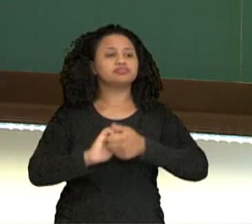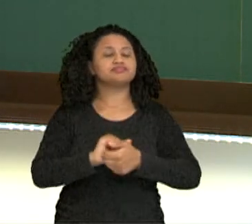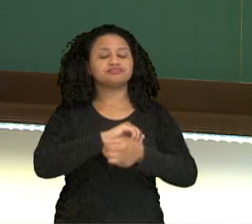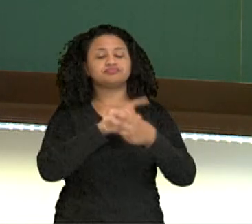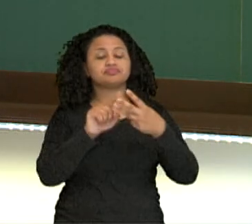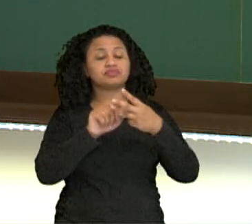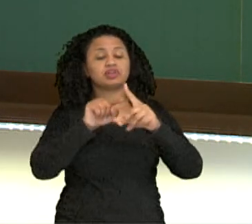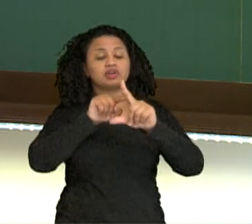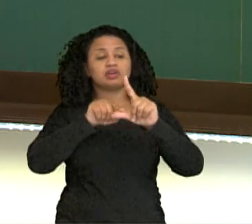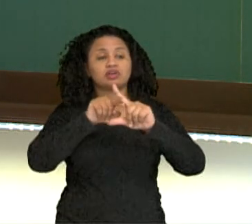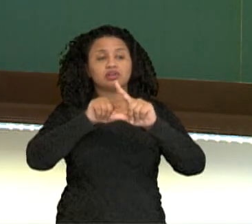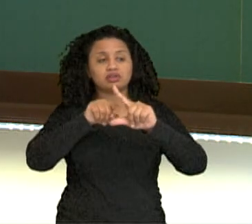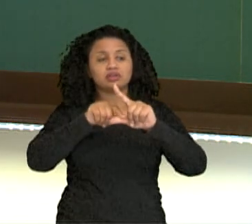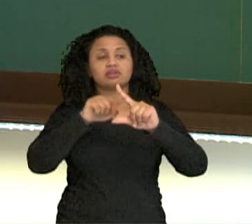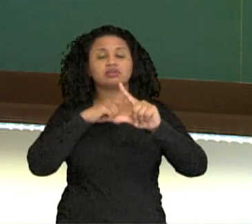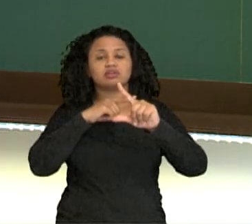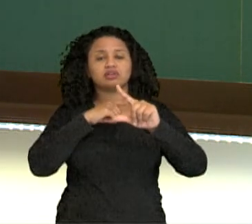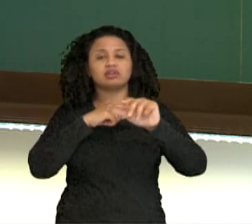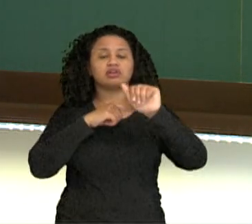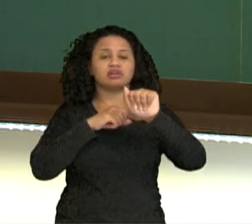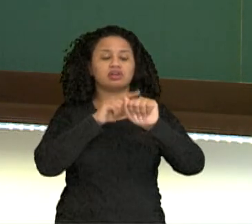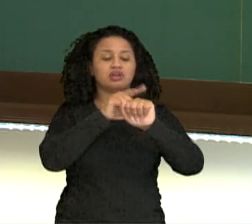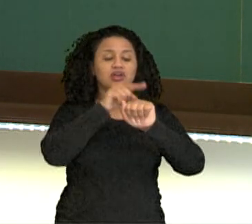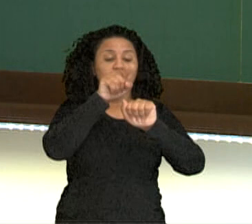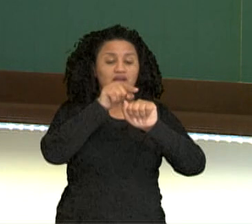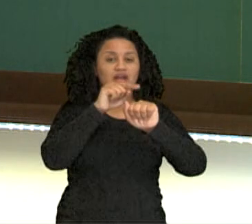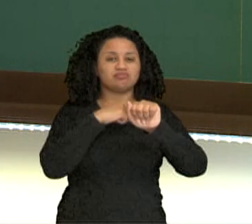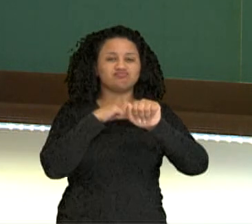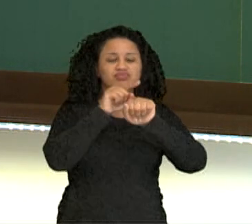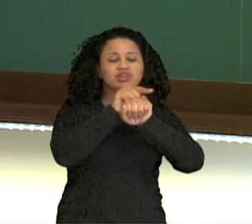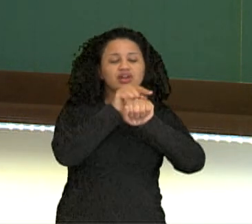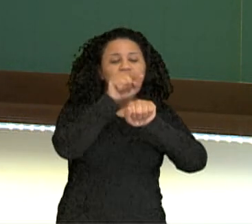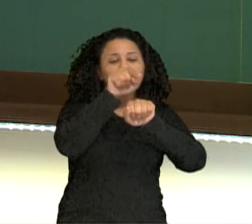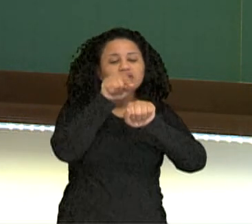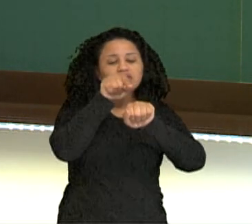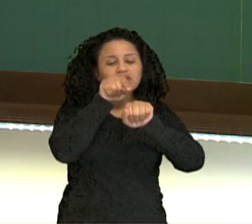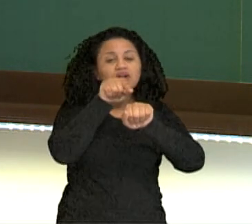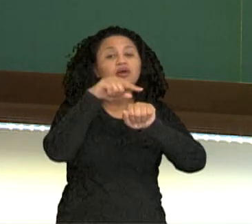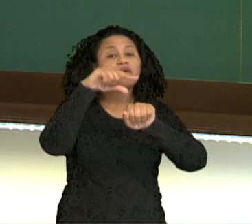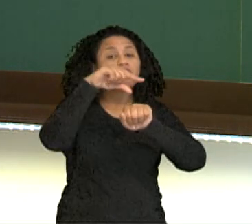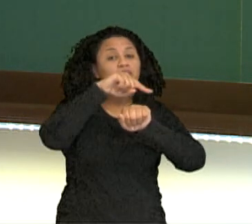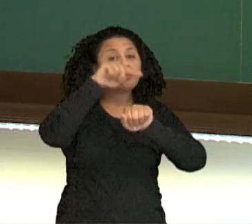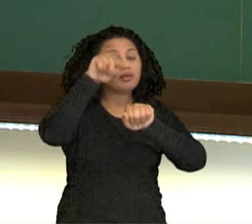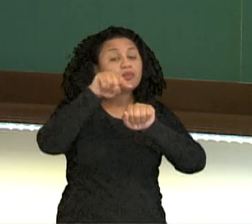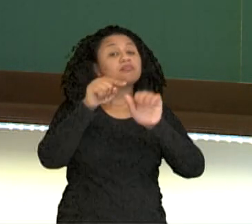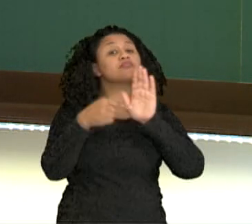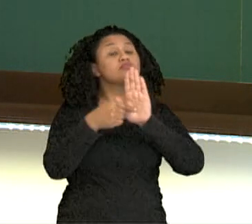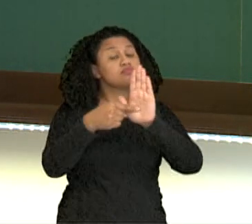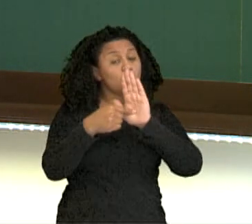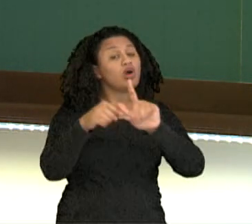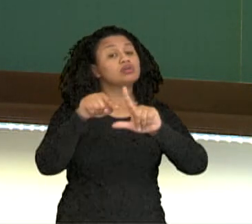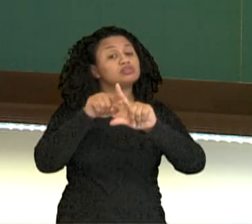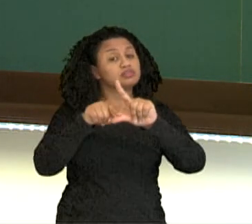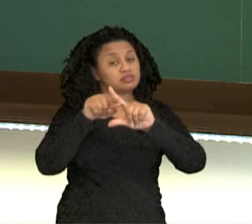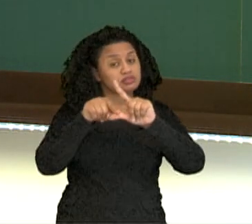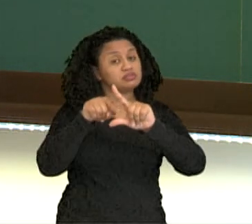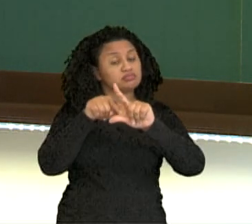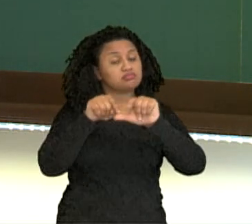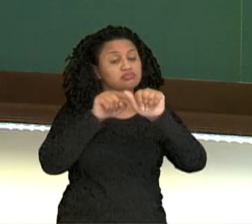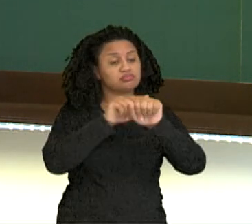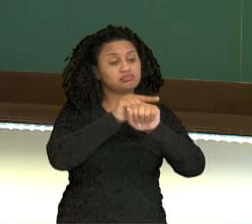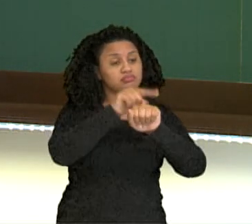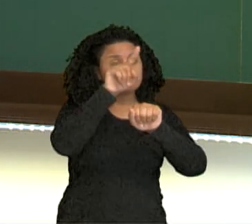ângulos internos, né? Tem esse chapéuzinho aqui em cima da letra que significa, né? Esse circunflexo significa